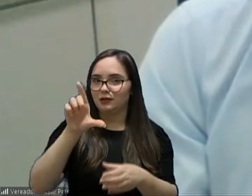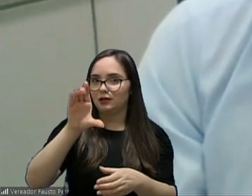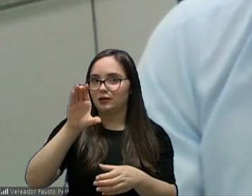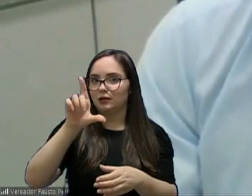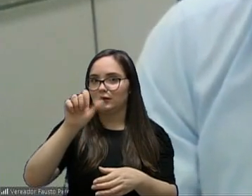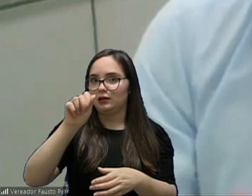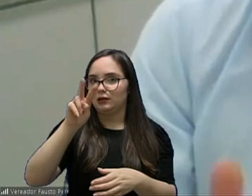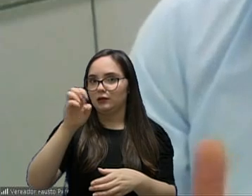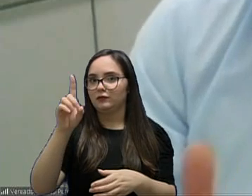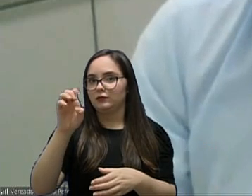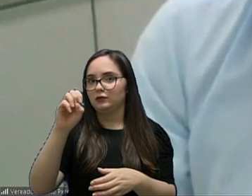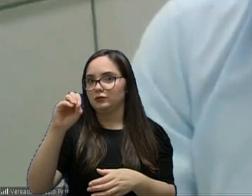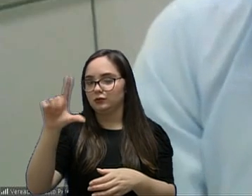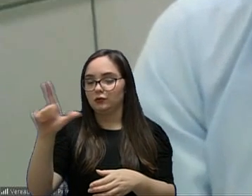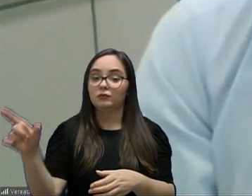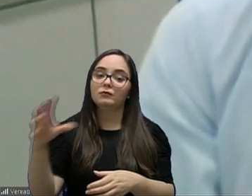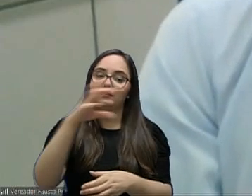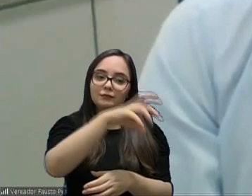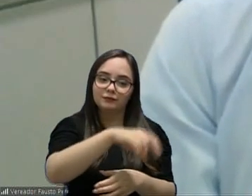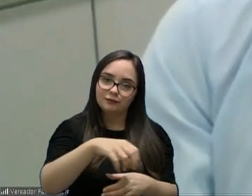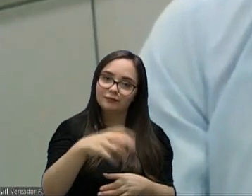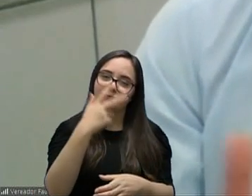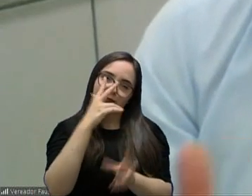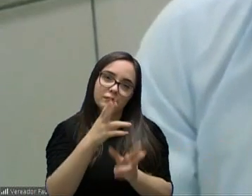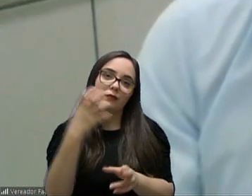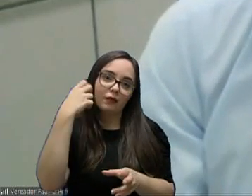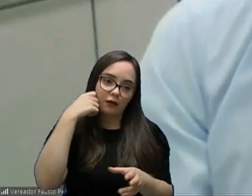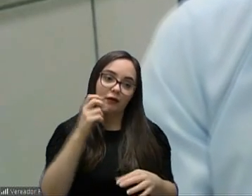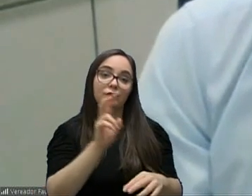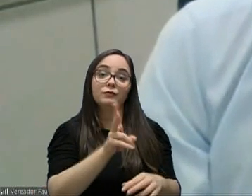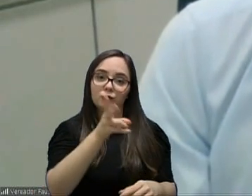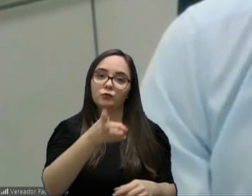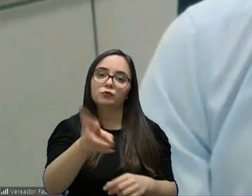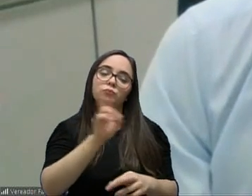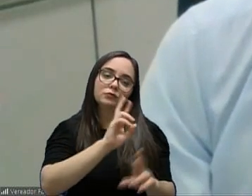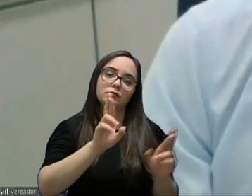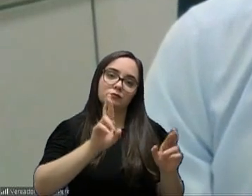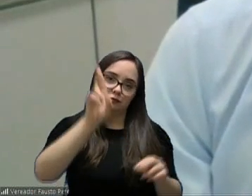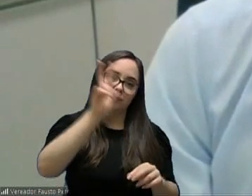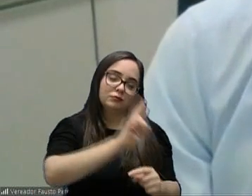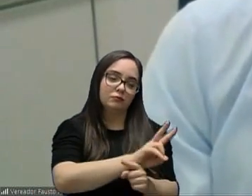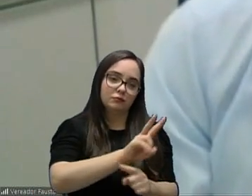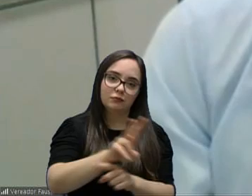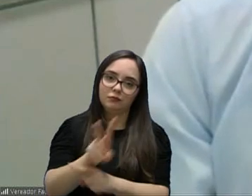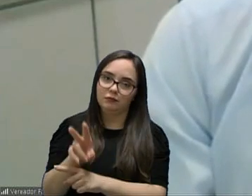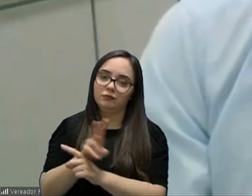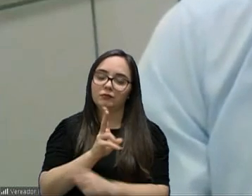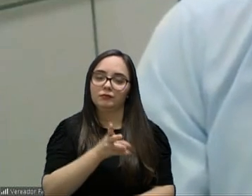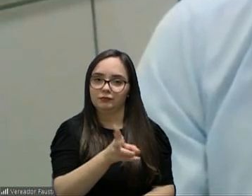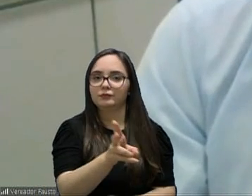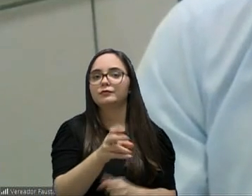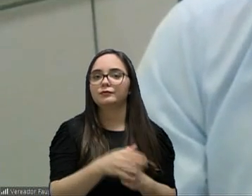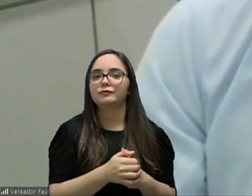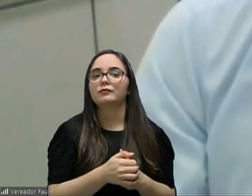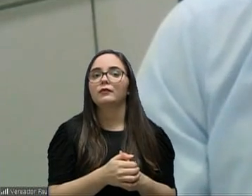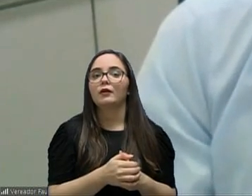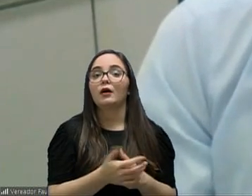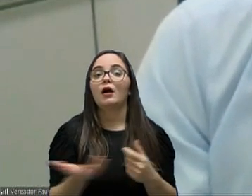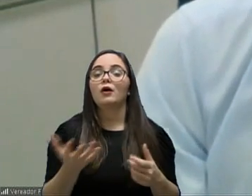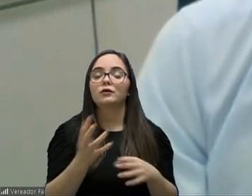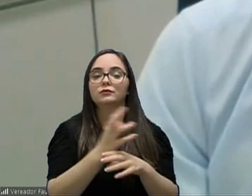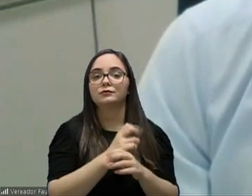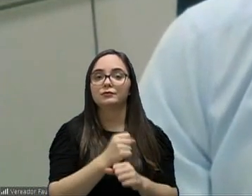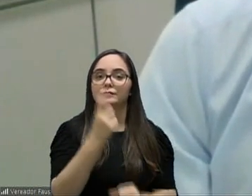abraçaram esse CNPJ e conseguiram dar continuidade ao trabalho ali com a Fundação Melanie Klein, e hoje já são atendidos